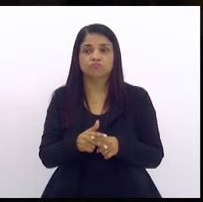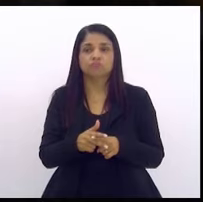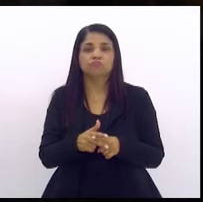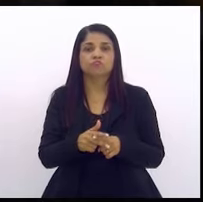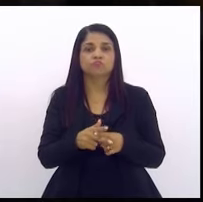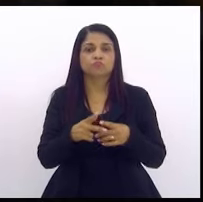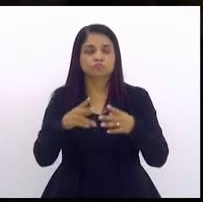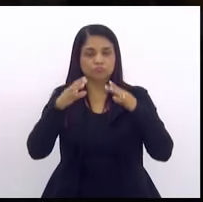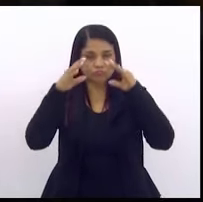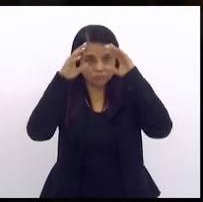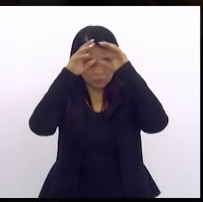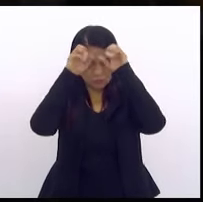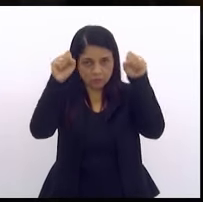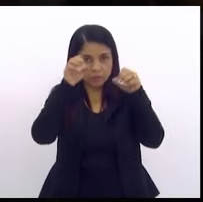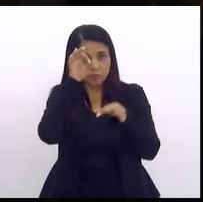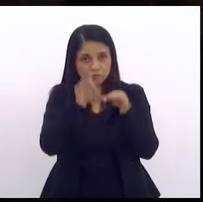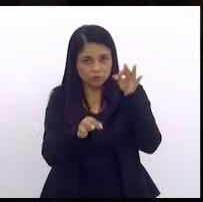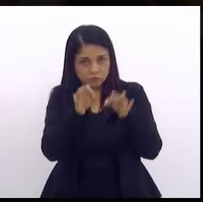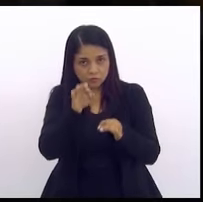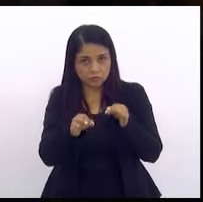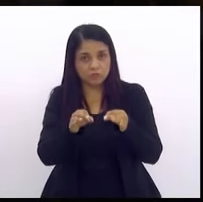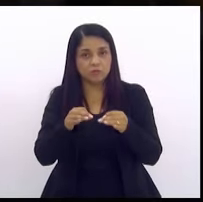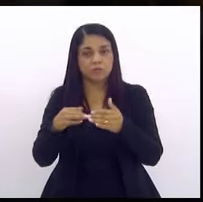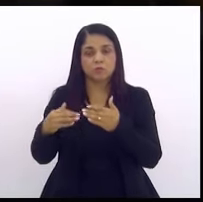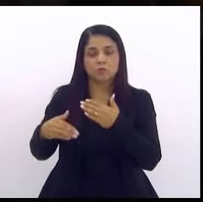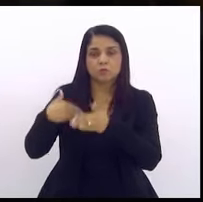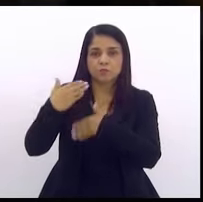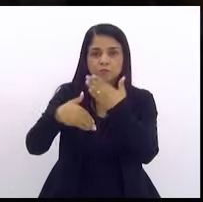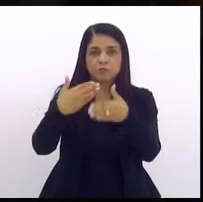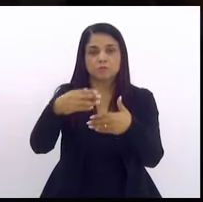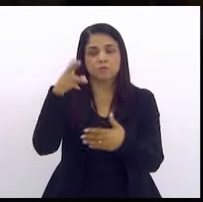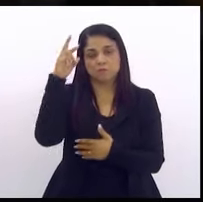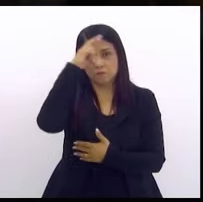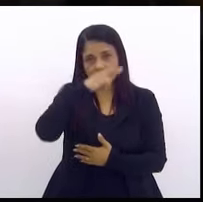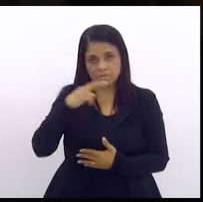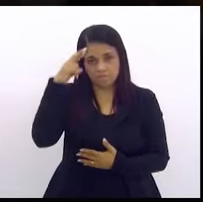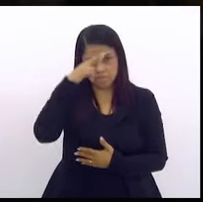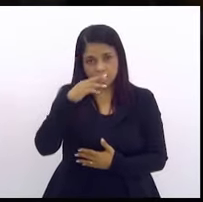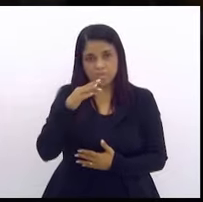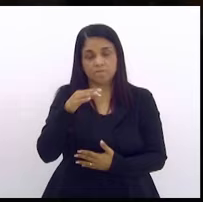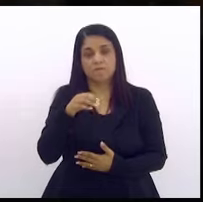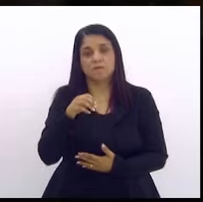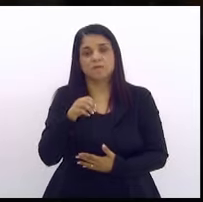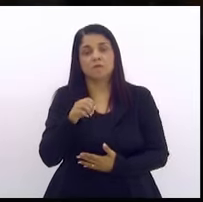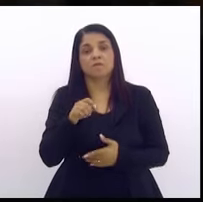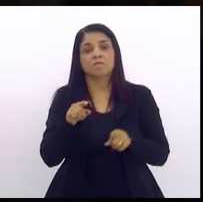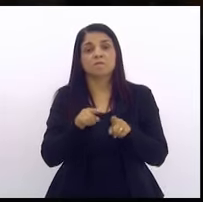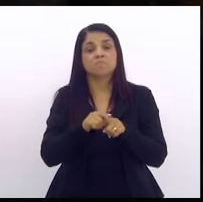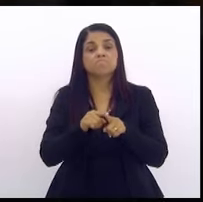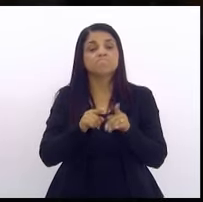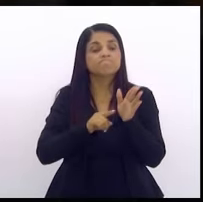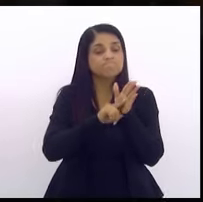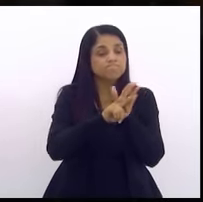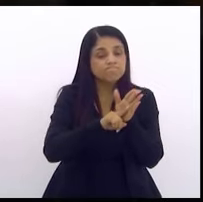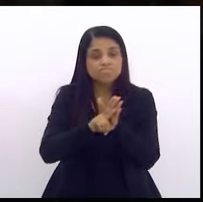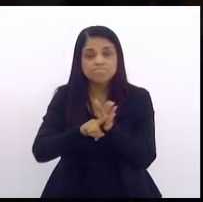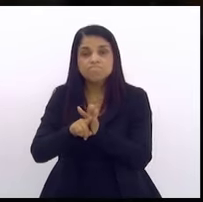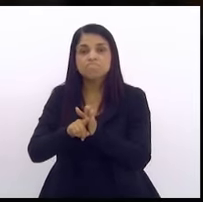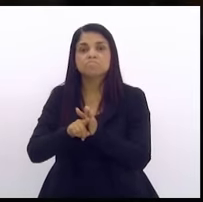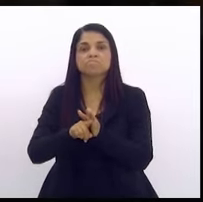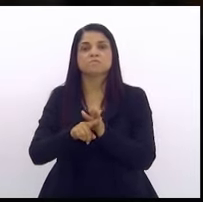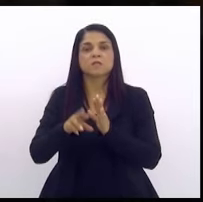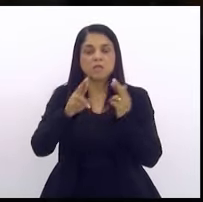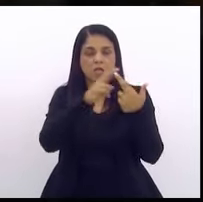Justiça colocou na tramitação de procedimentos investigatórios que apure e responsabilize os